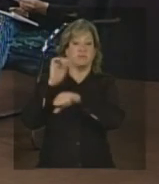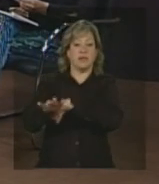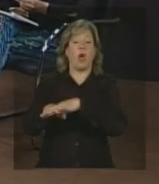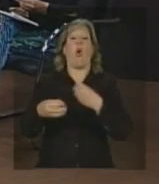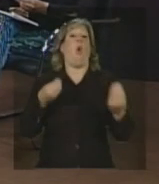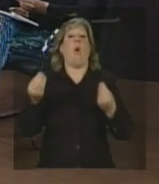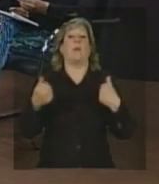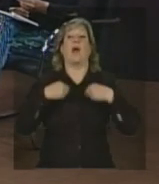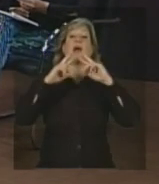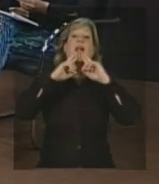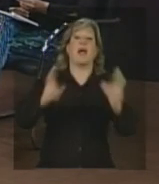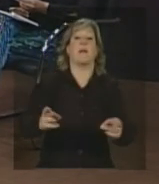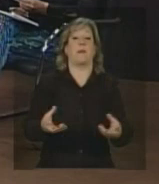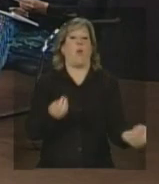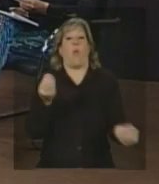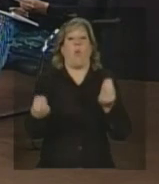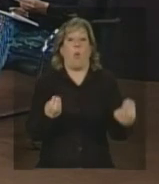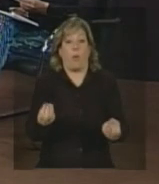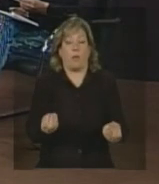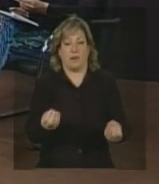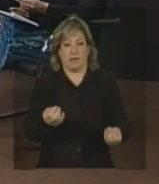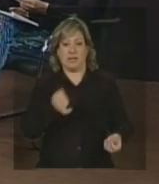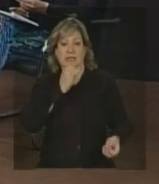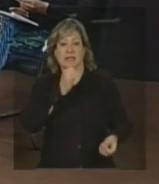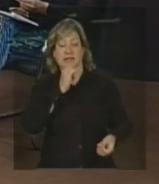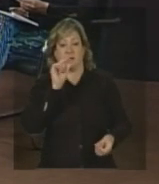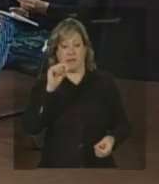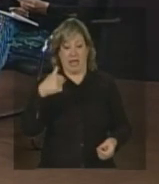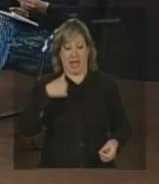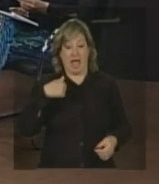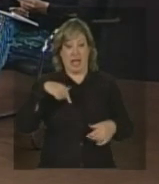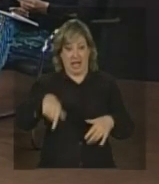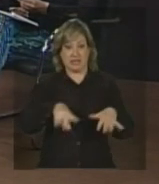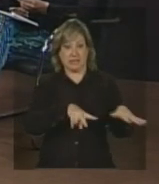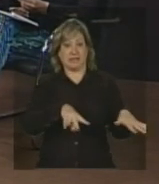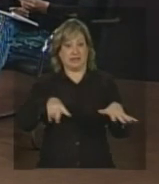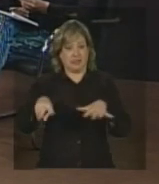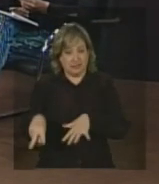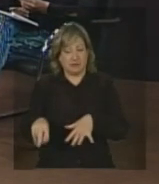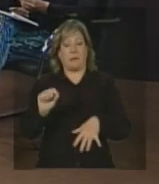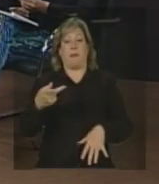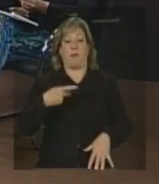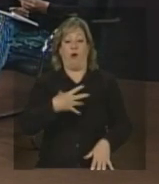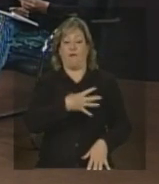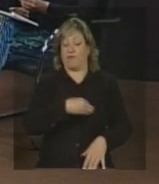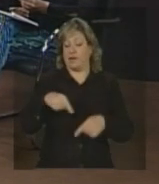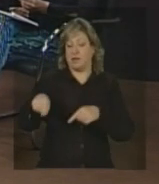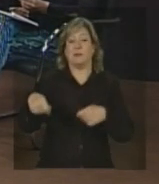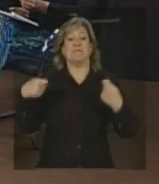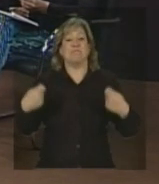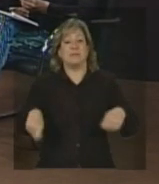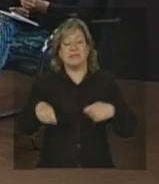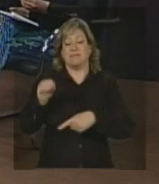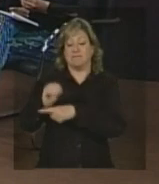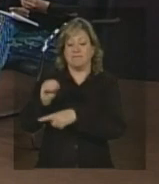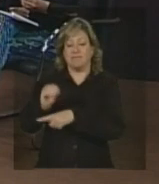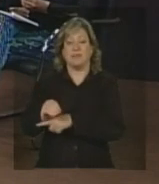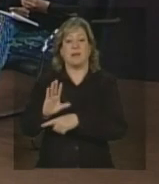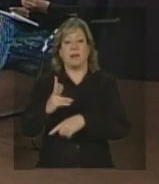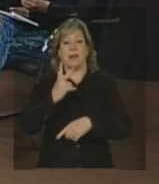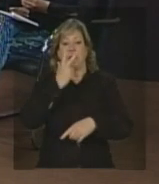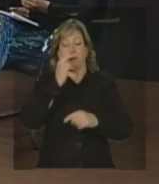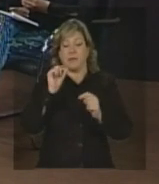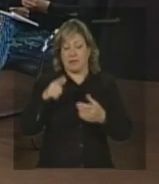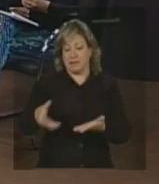vou recorrer para reclamar. Um exemplo disso ocorreu comigo essa semana, de ter meu filho precisando de uma assistência e que aparentemente